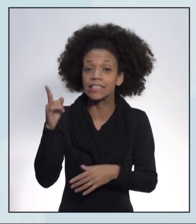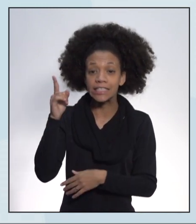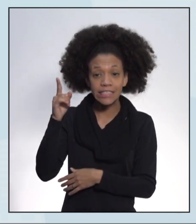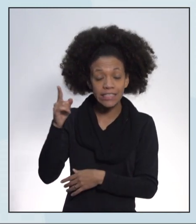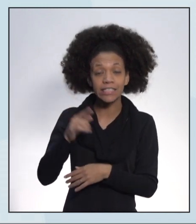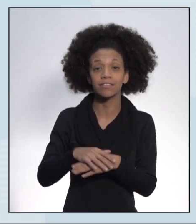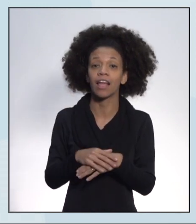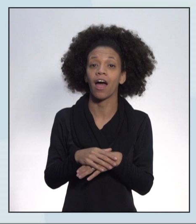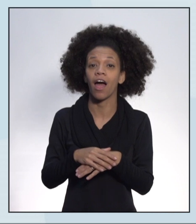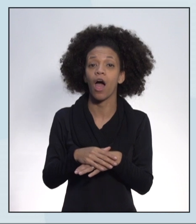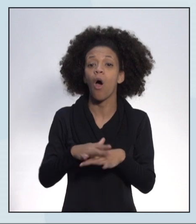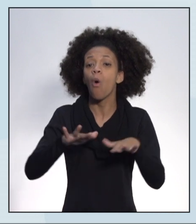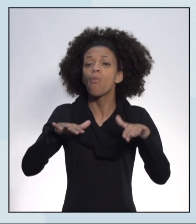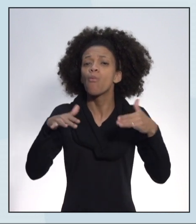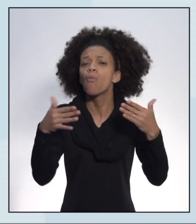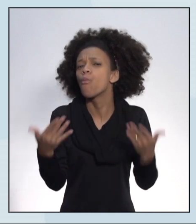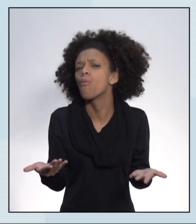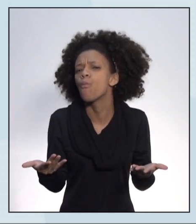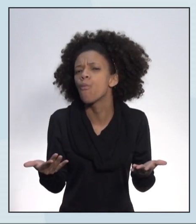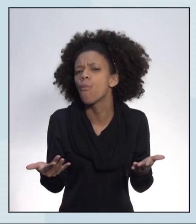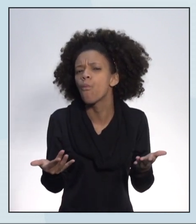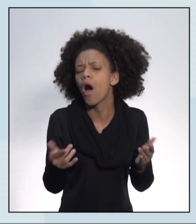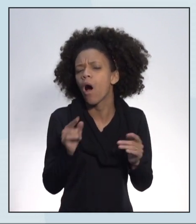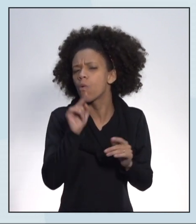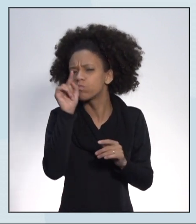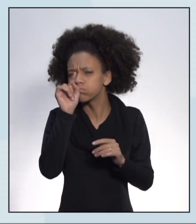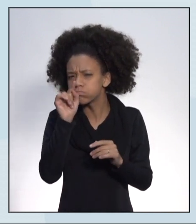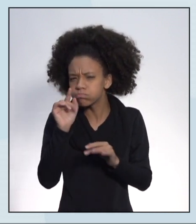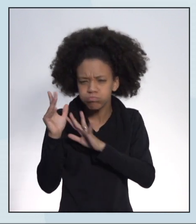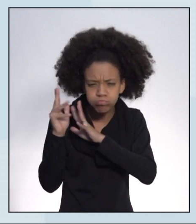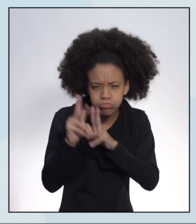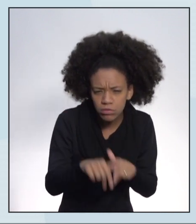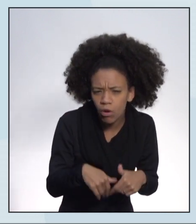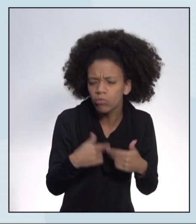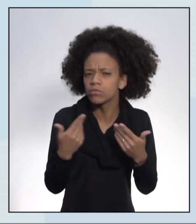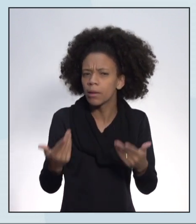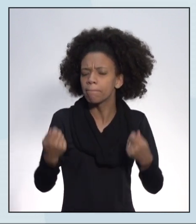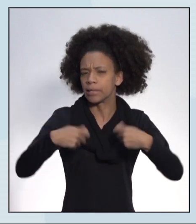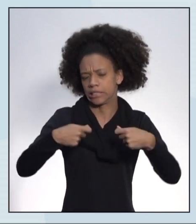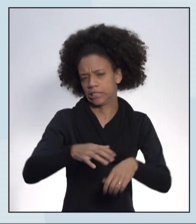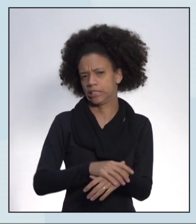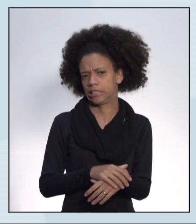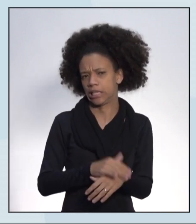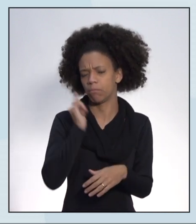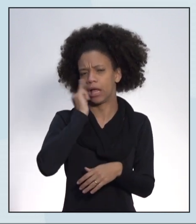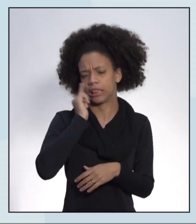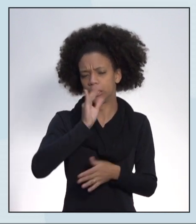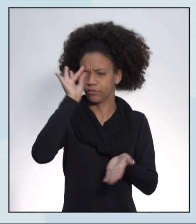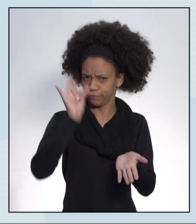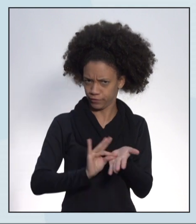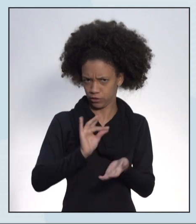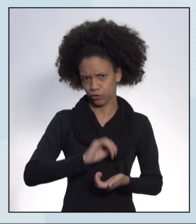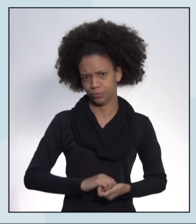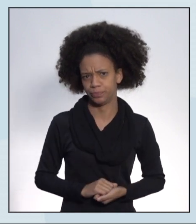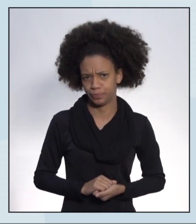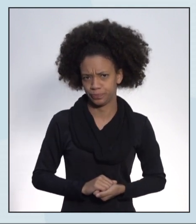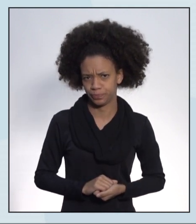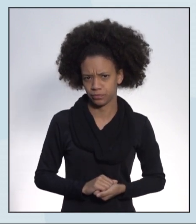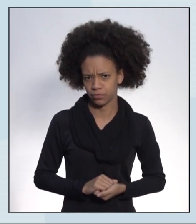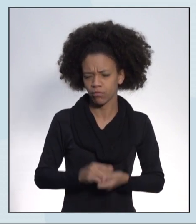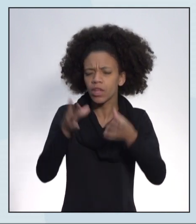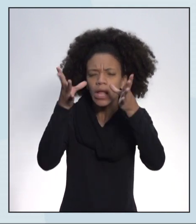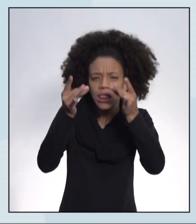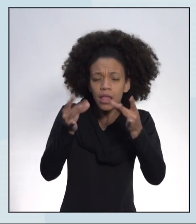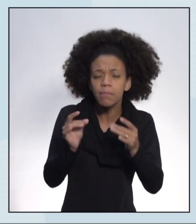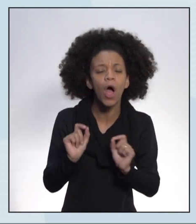na tela, quais deles são necessários para que uma narrativa seja considerada uma narrativa? Específico, o que